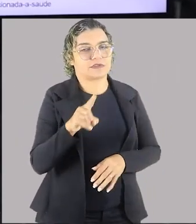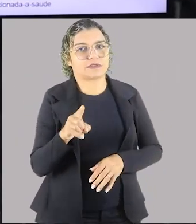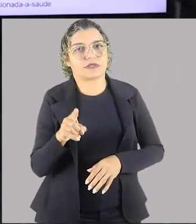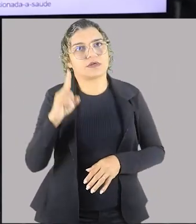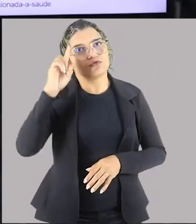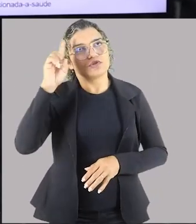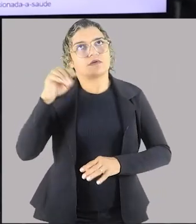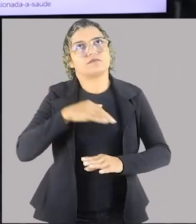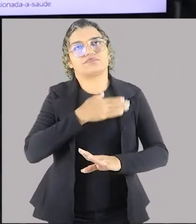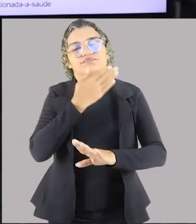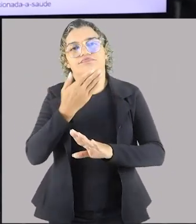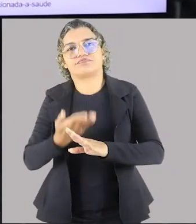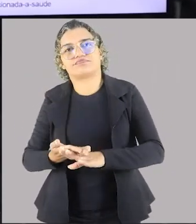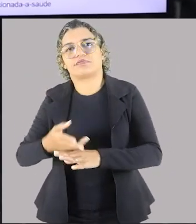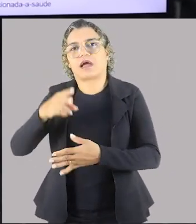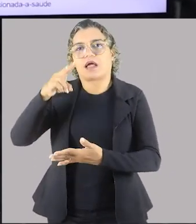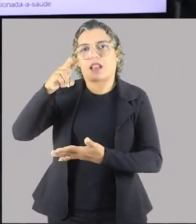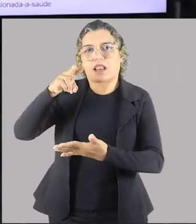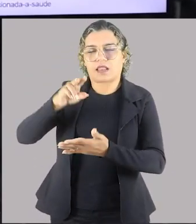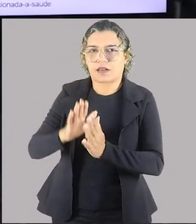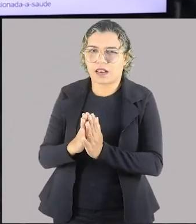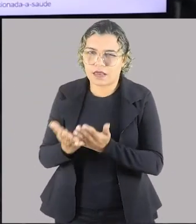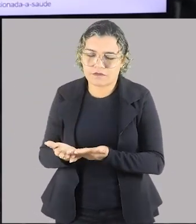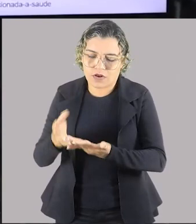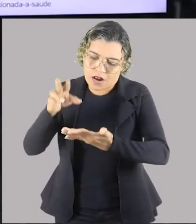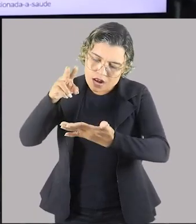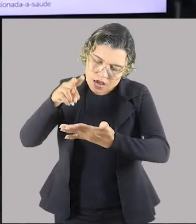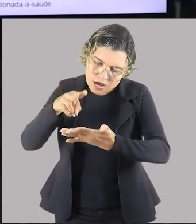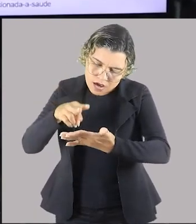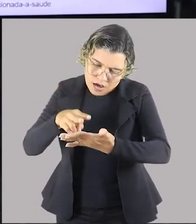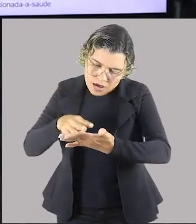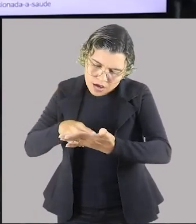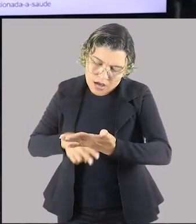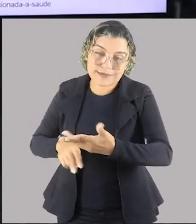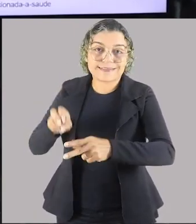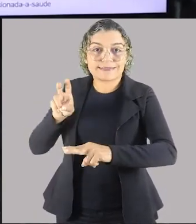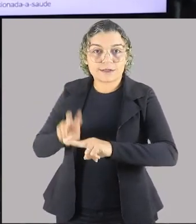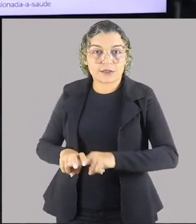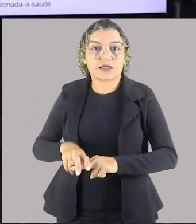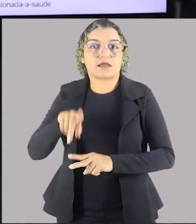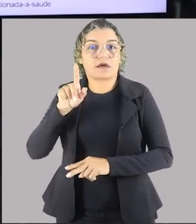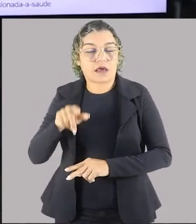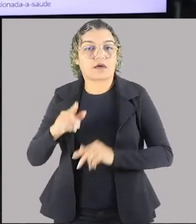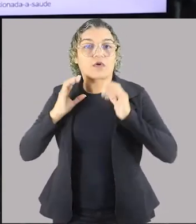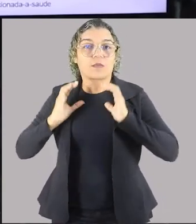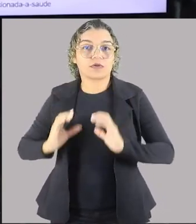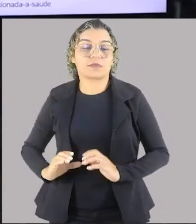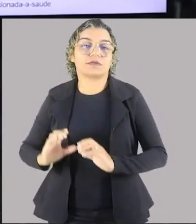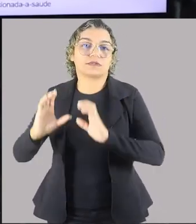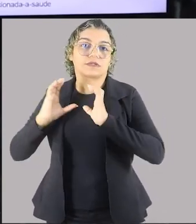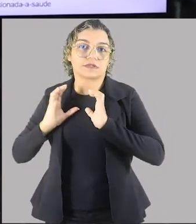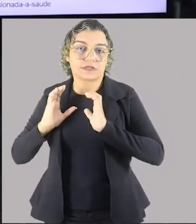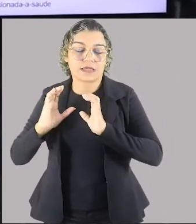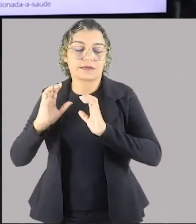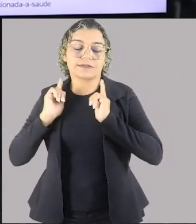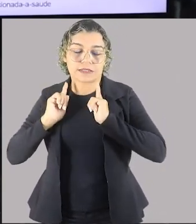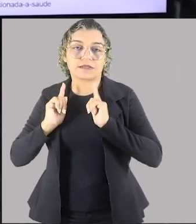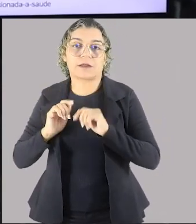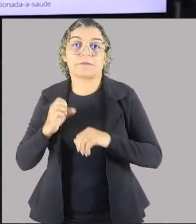muito tempo tendo esse comportamento sedentário. O que isso quer dizer? Que mesmo que você faça